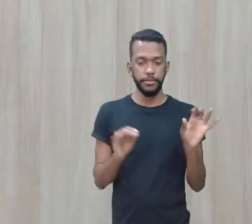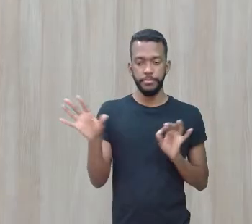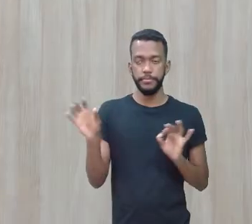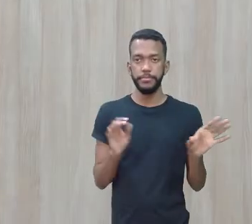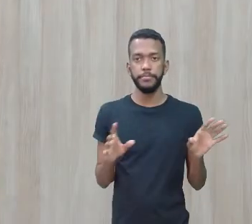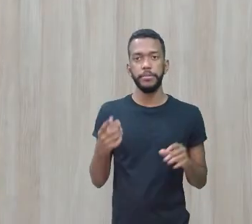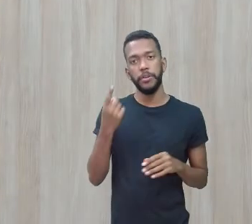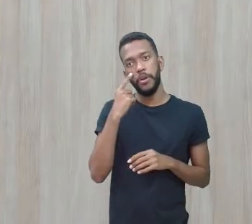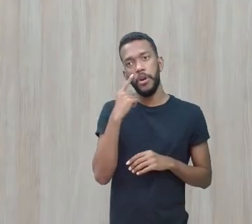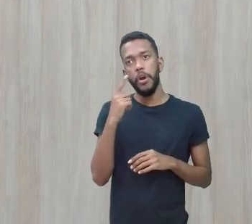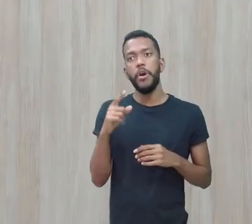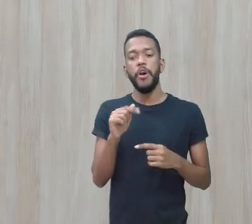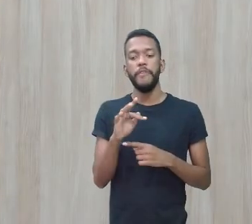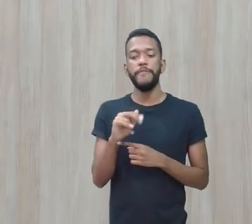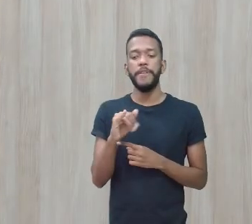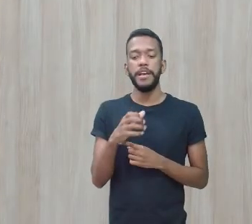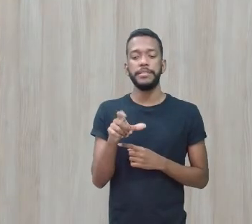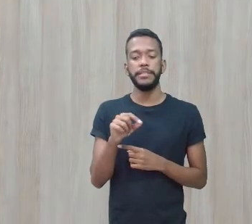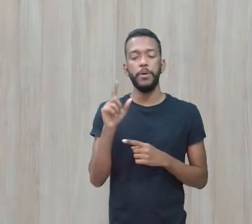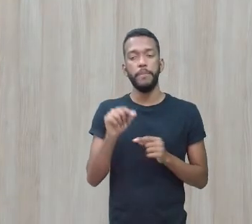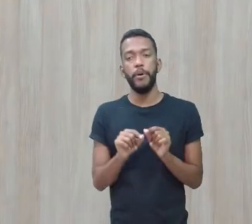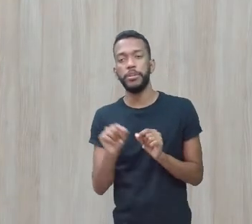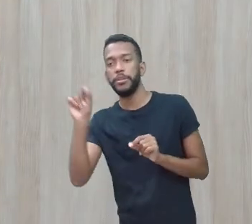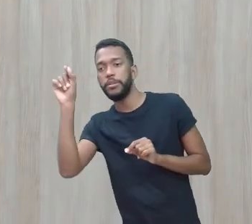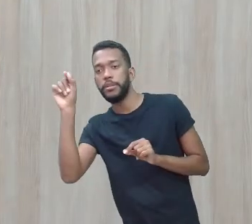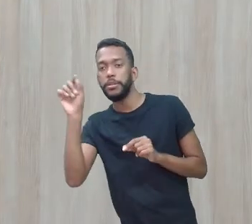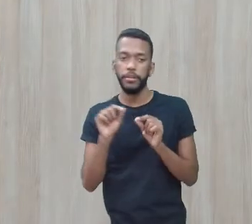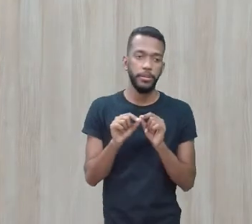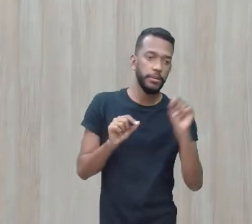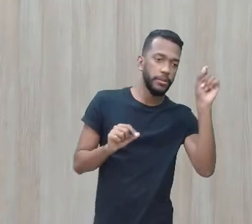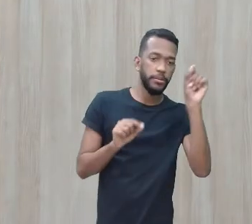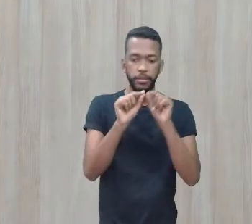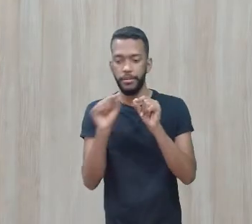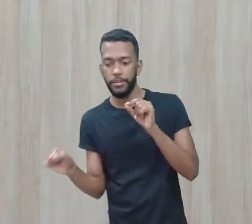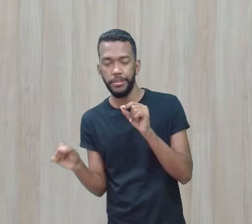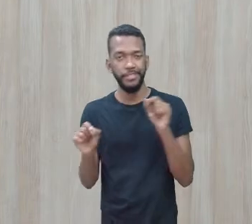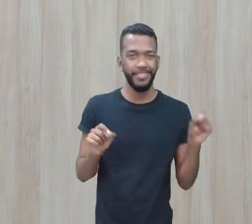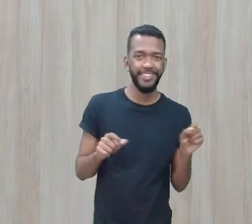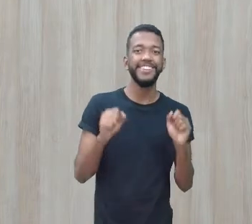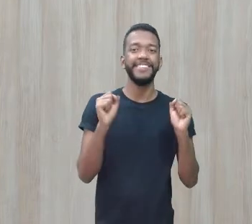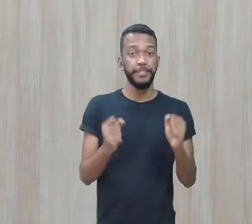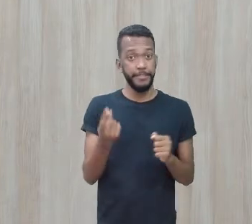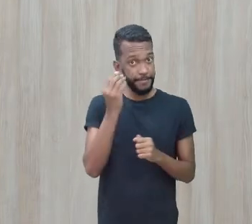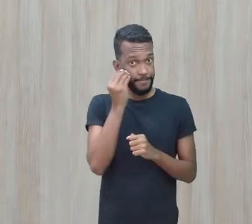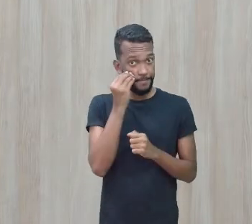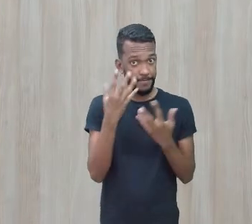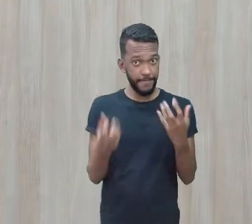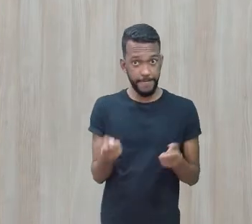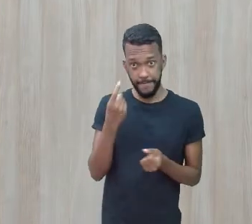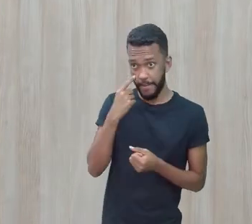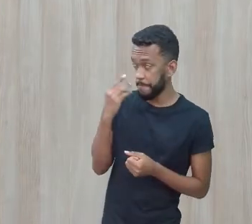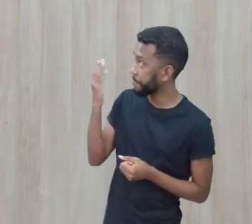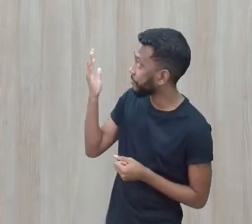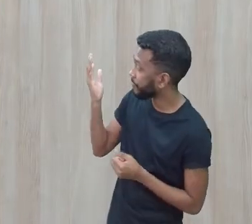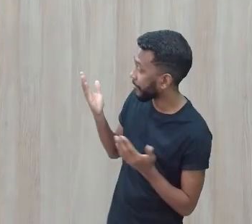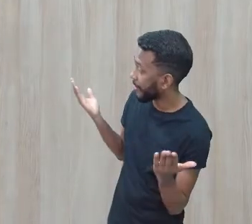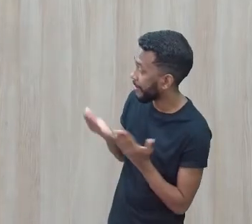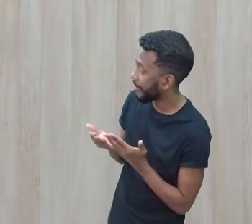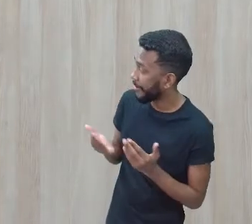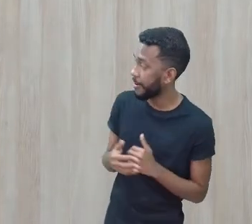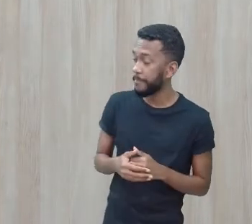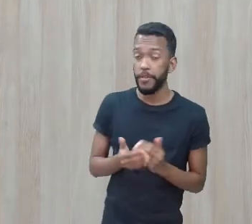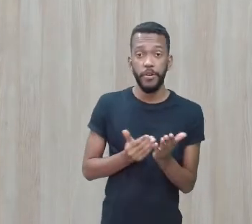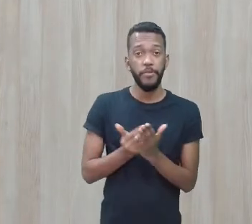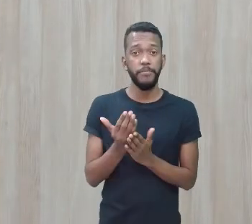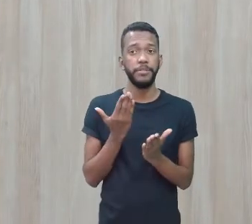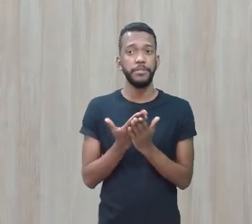dizer, olha, a fração pode ser vista desse jeito, fração pode ser vista do outro. Então, vamos dar uma olhadinha aqui. No começo da aula, eu falei